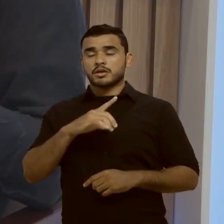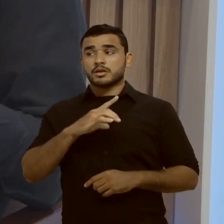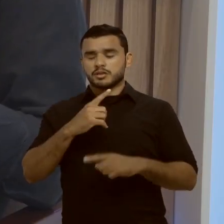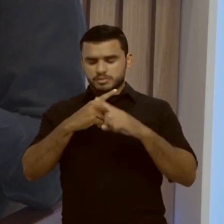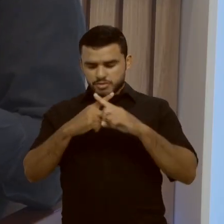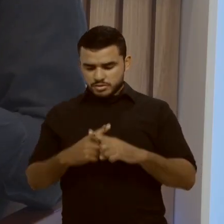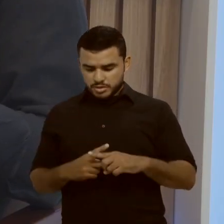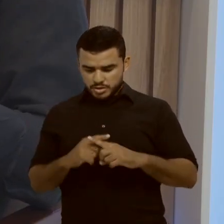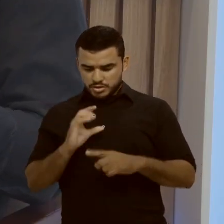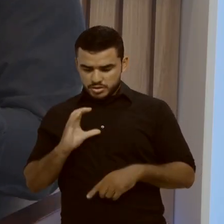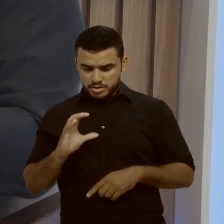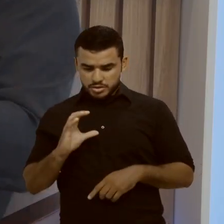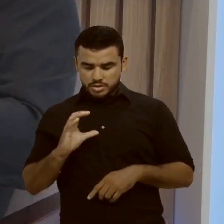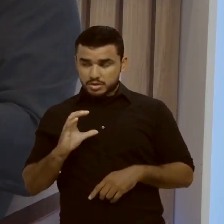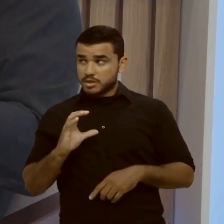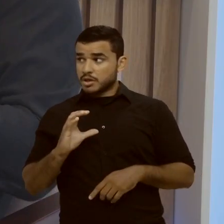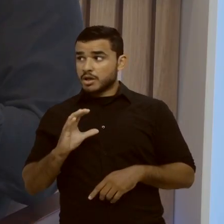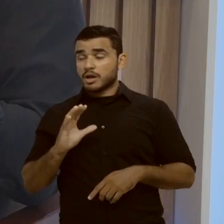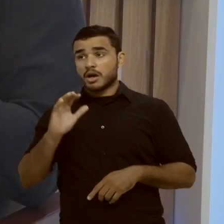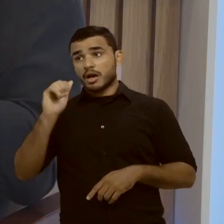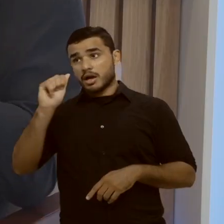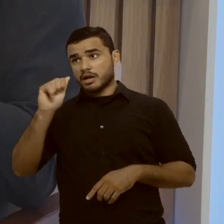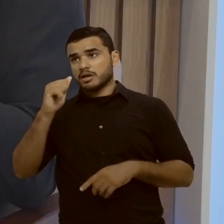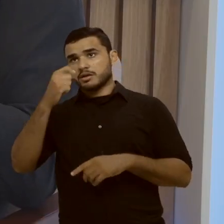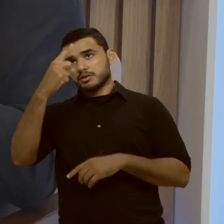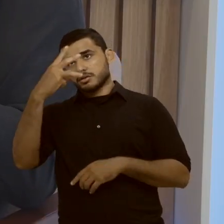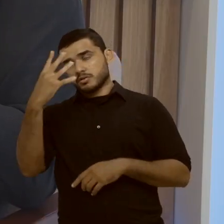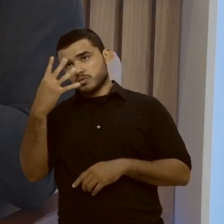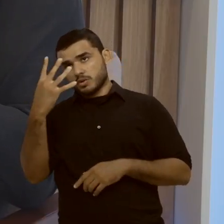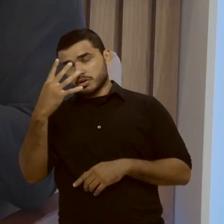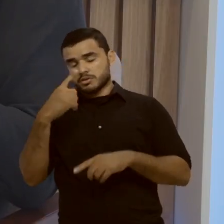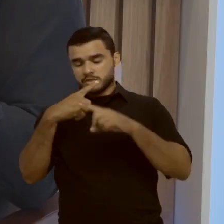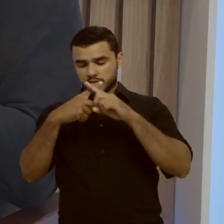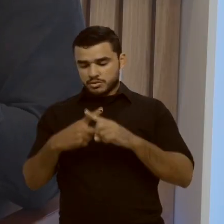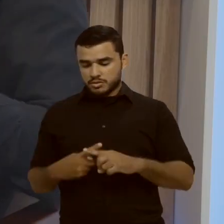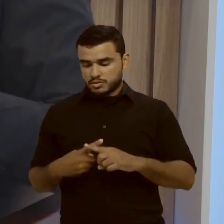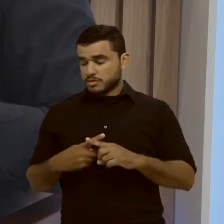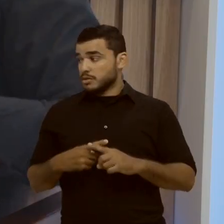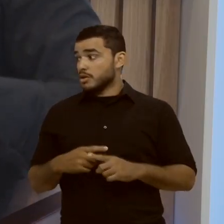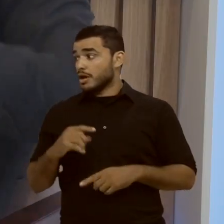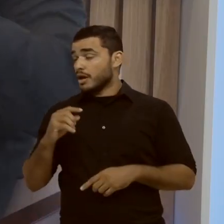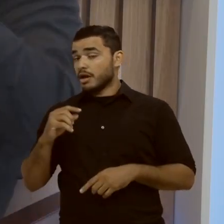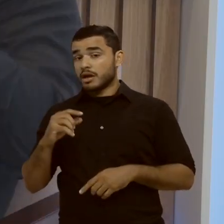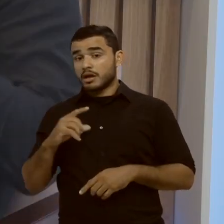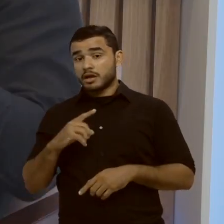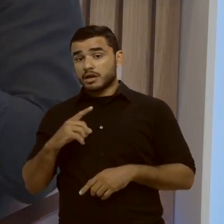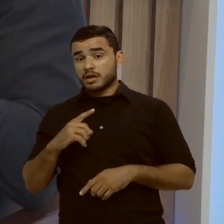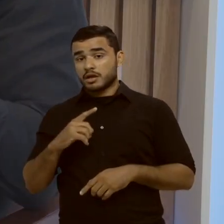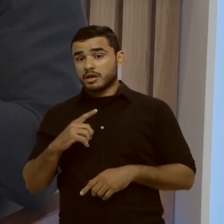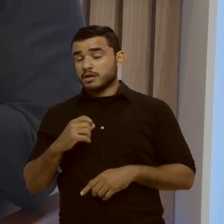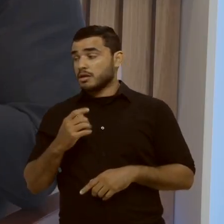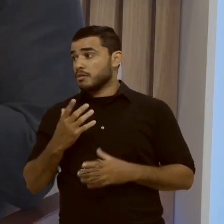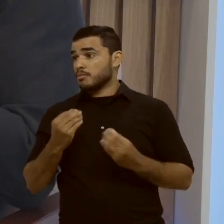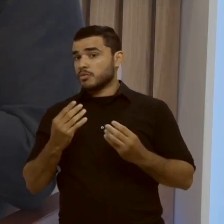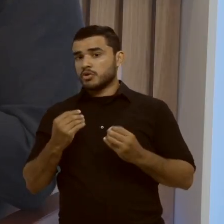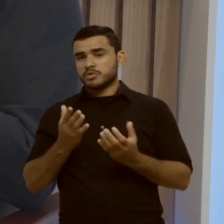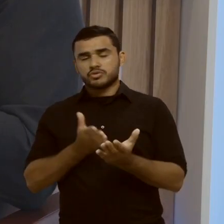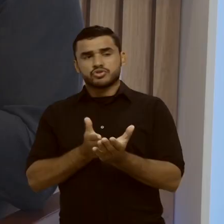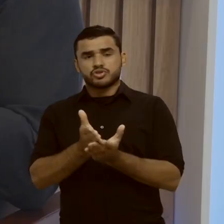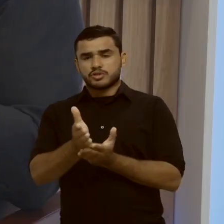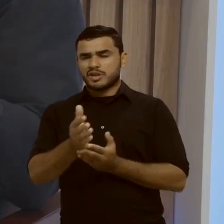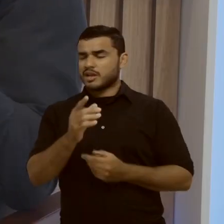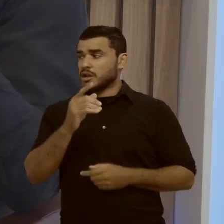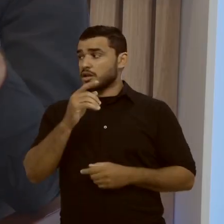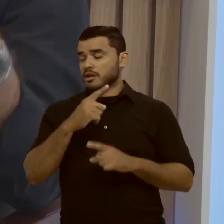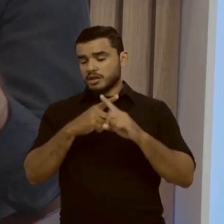para a próxima fase. Então, são fases eliminatórias e classificatórias. A Série A é um estirão, né? Uma competição direta,